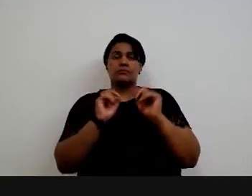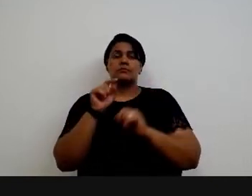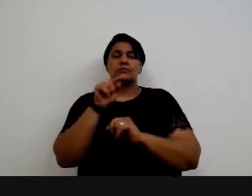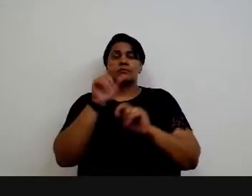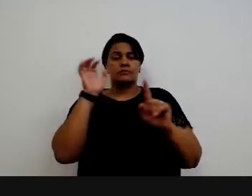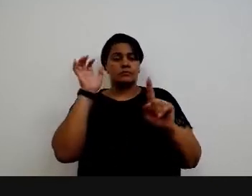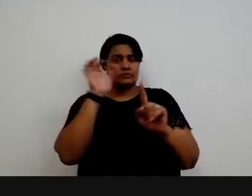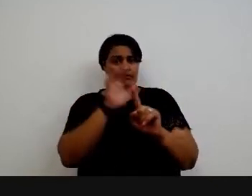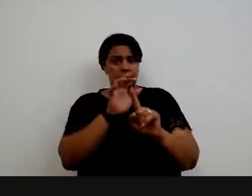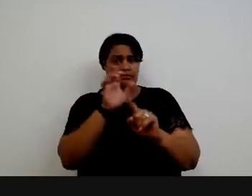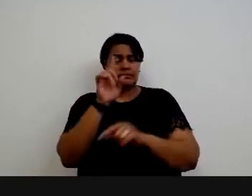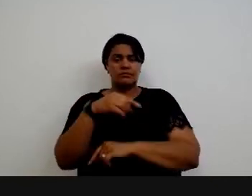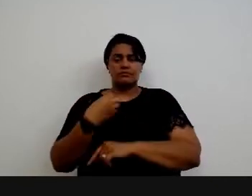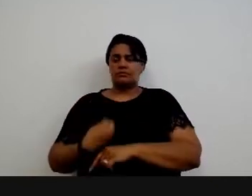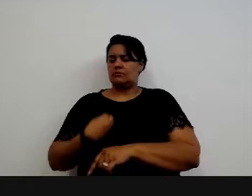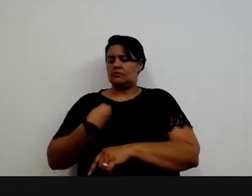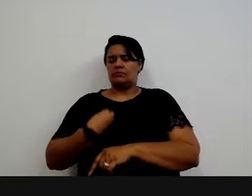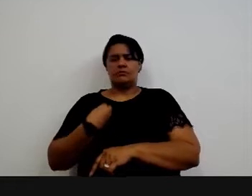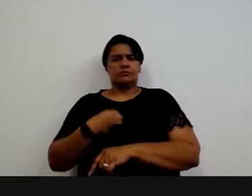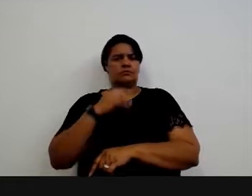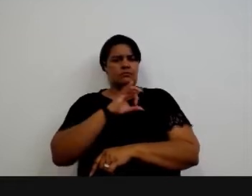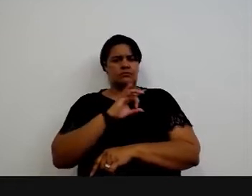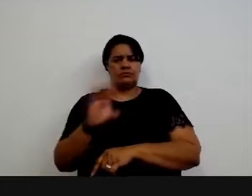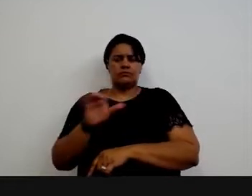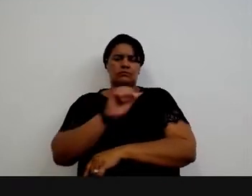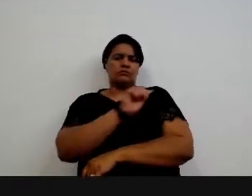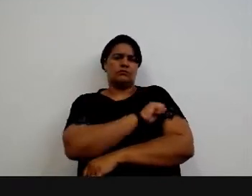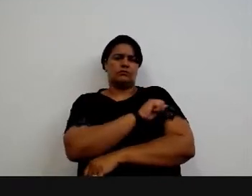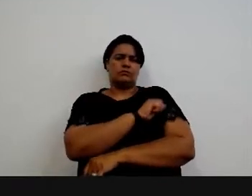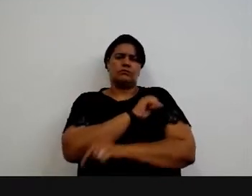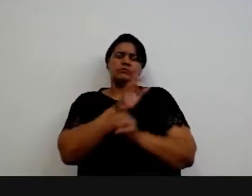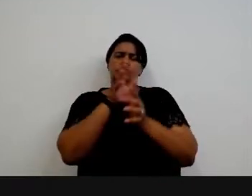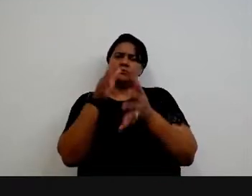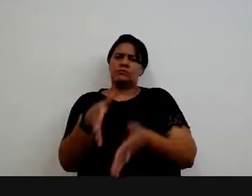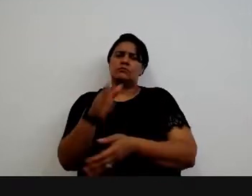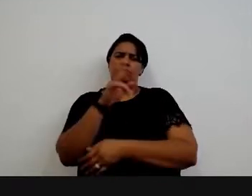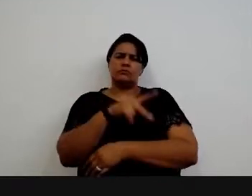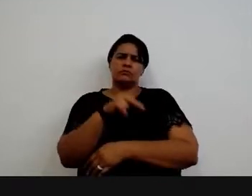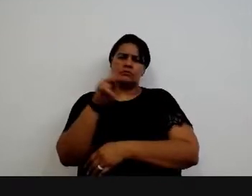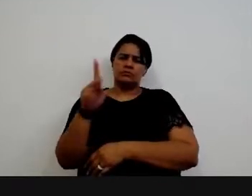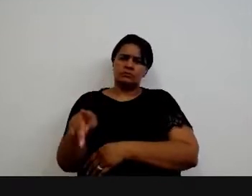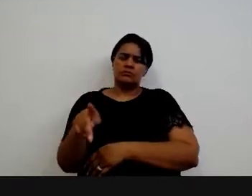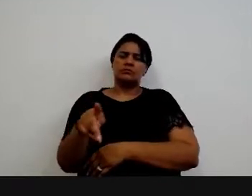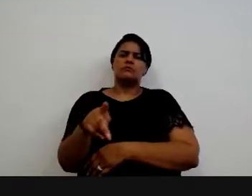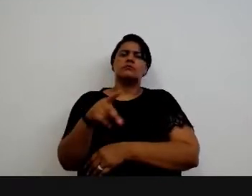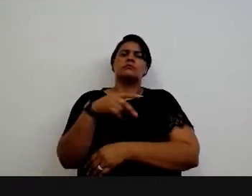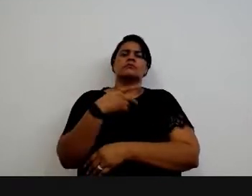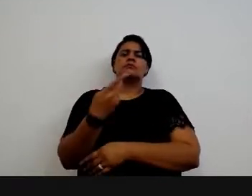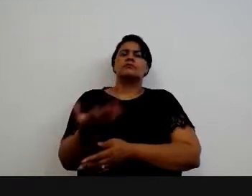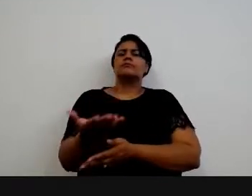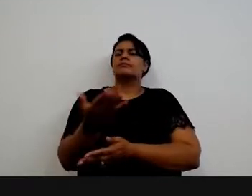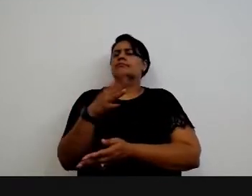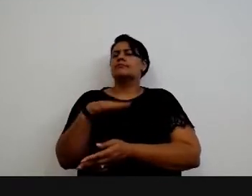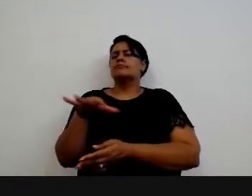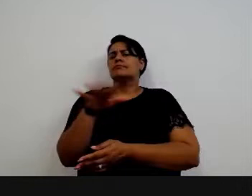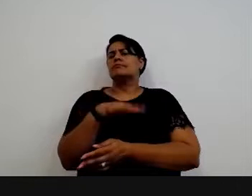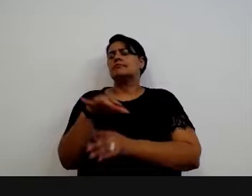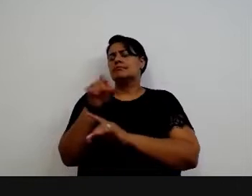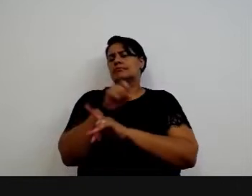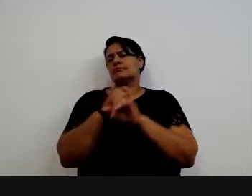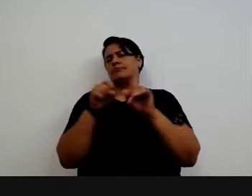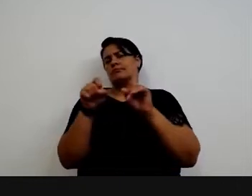se restringe à vida dos participantes, dos estudantes, dos professores, dos segmentos da sociedade